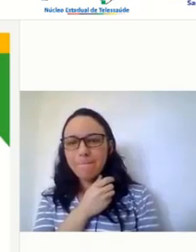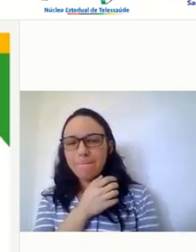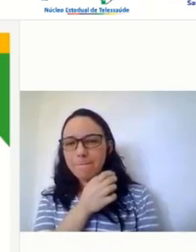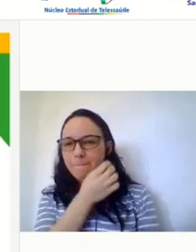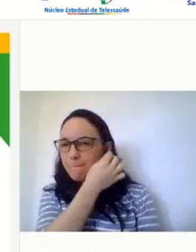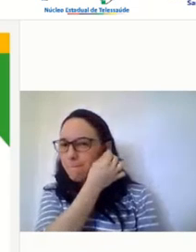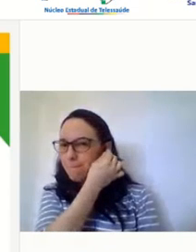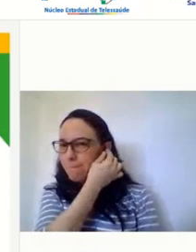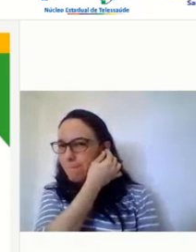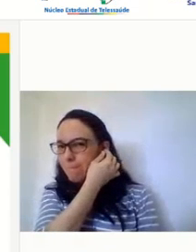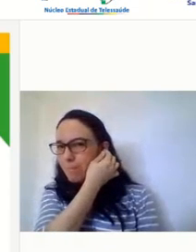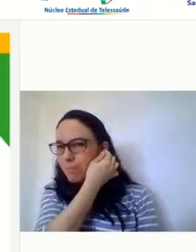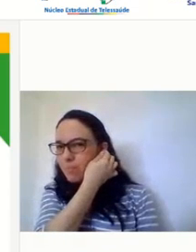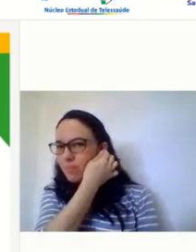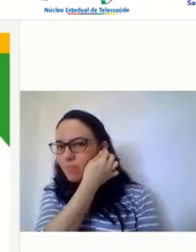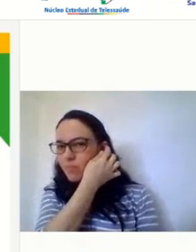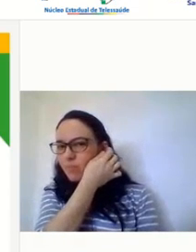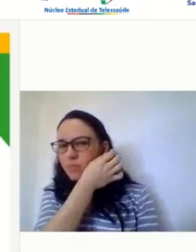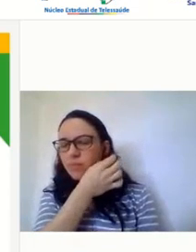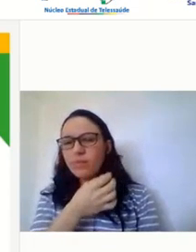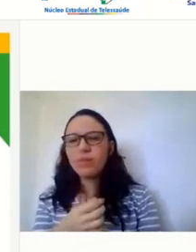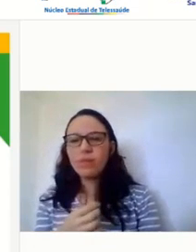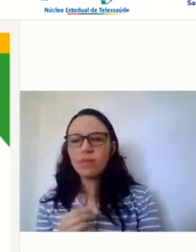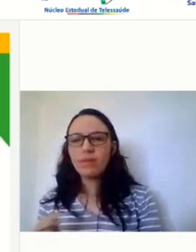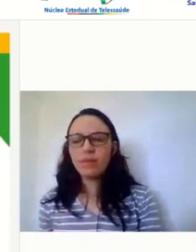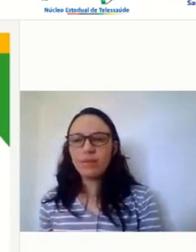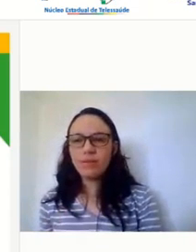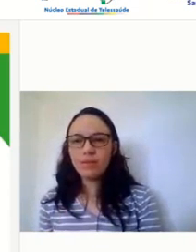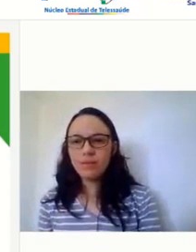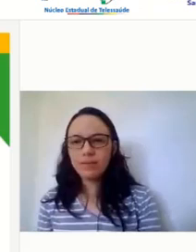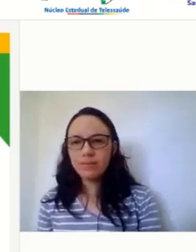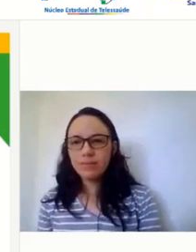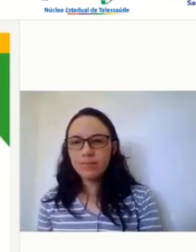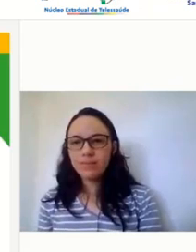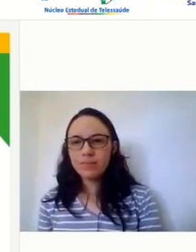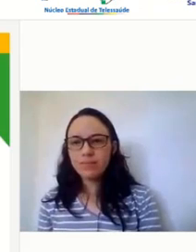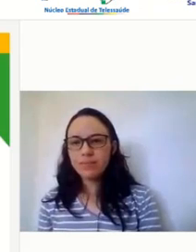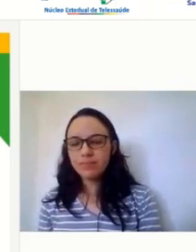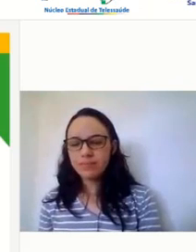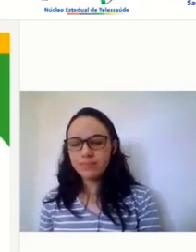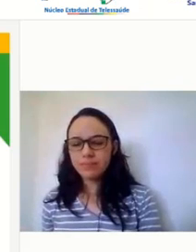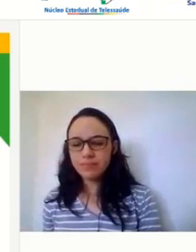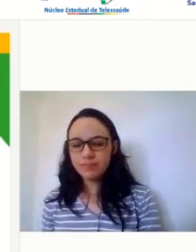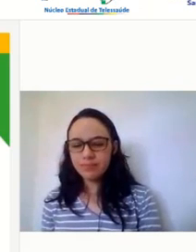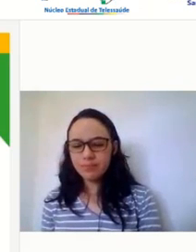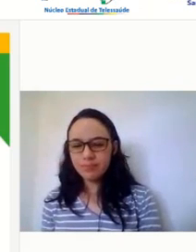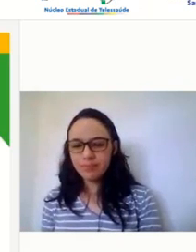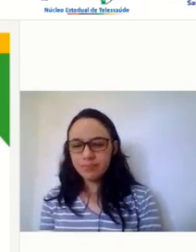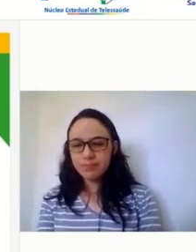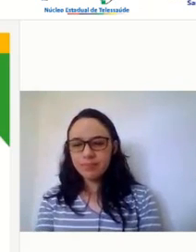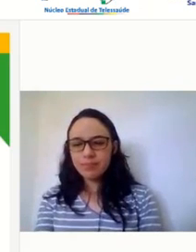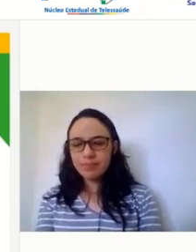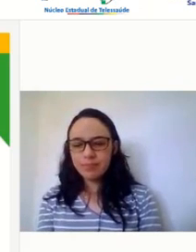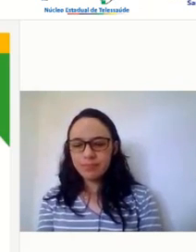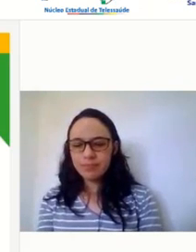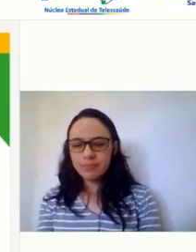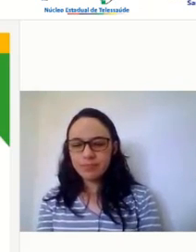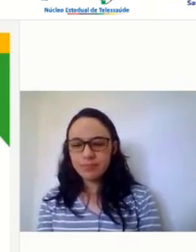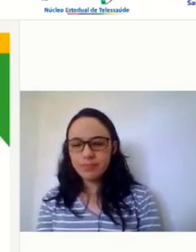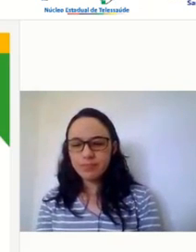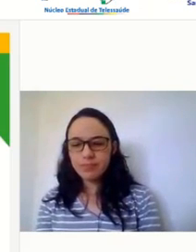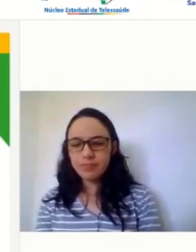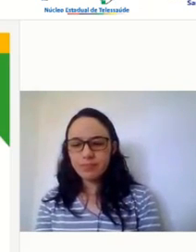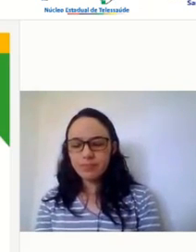dinheiro de vocês o que agora não é mais possível se vocês quiserem